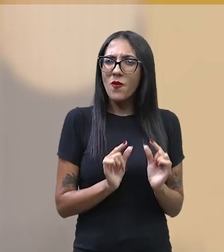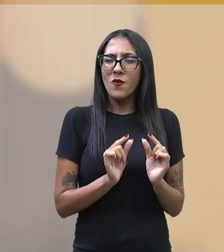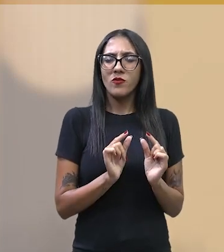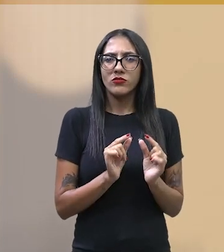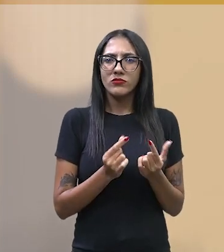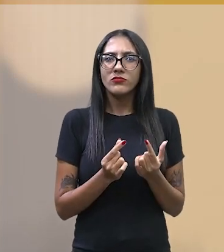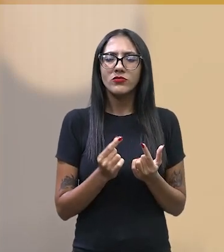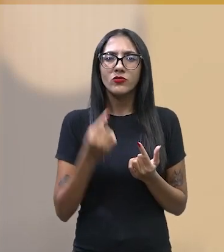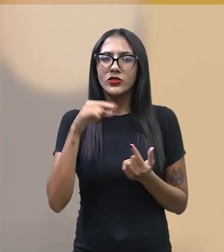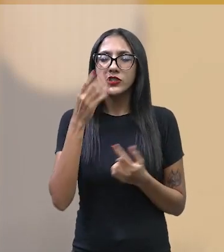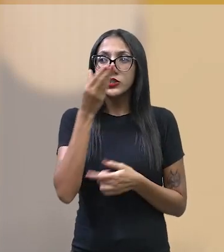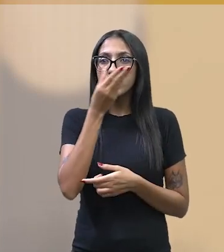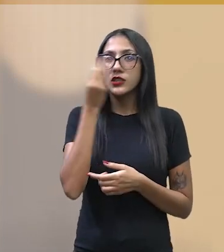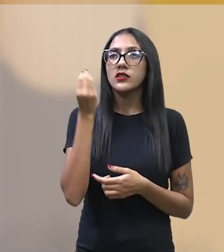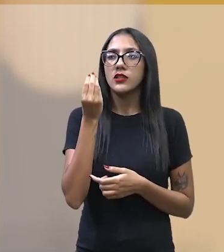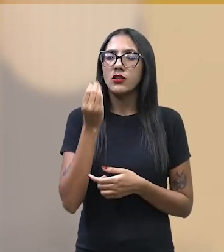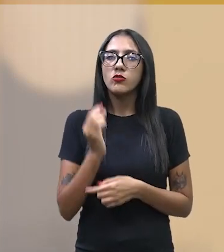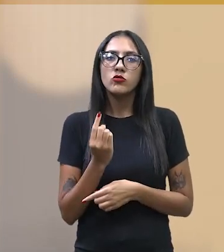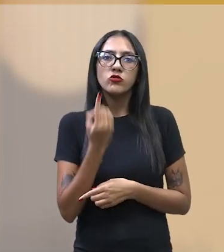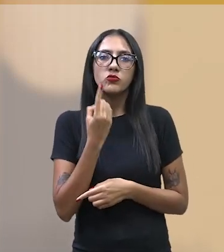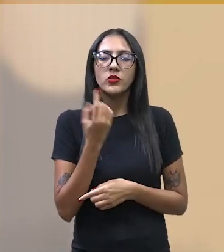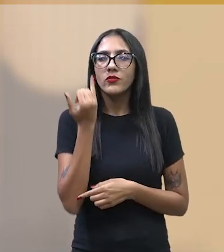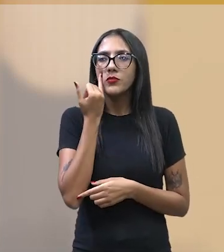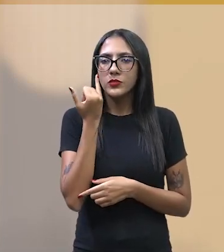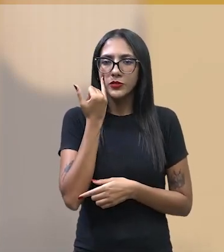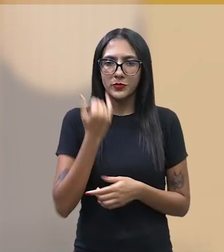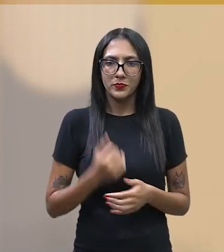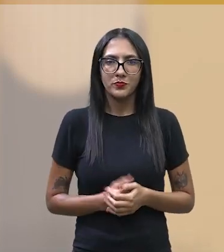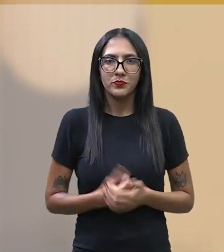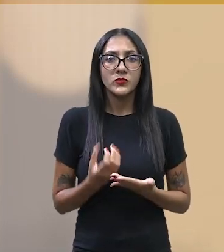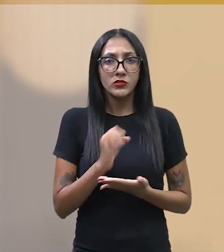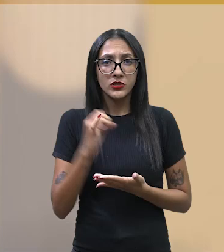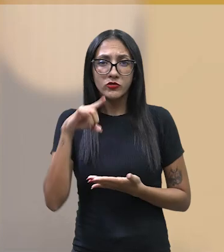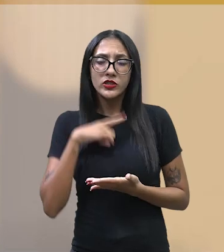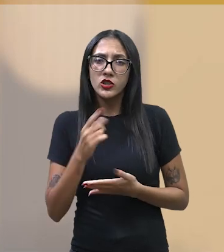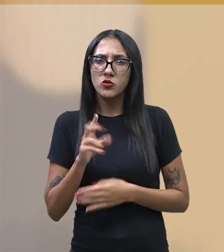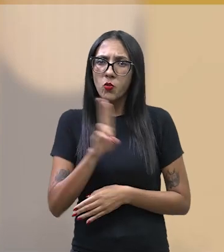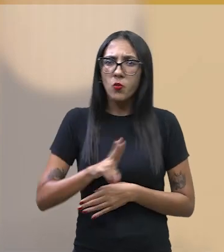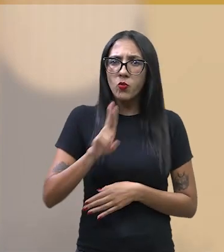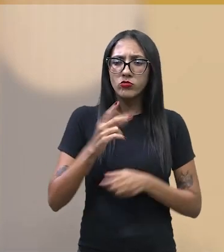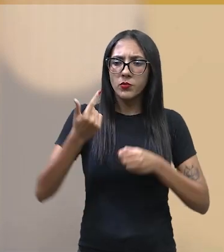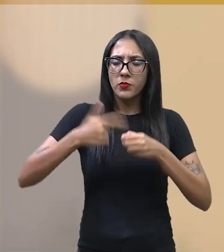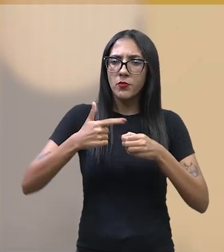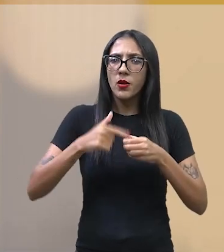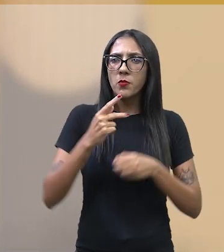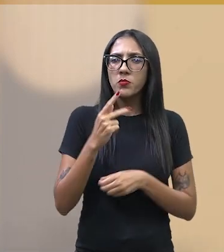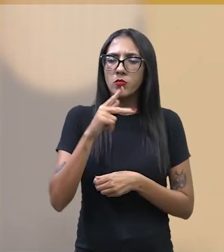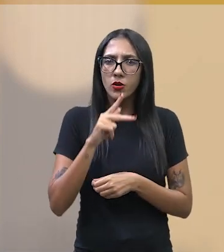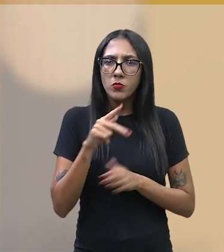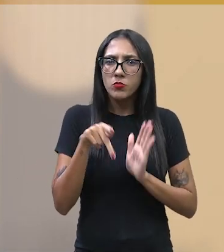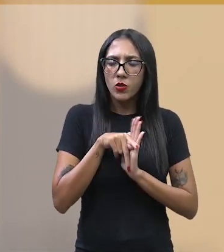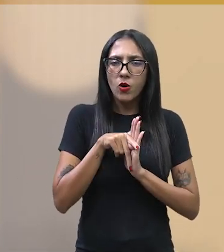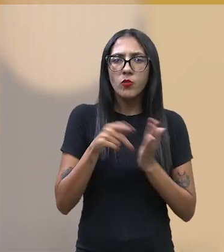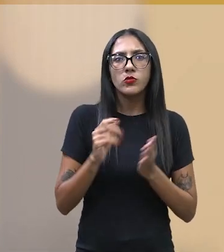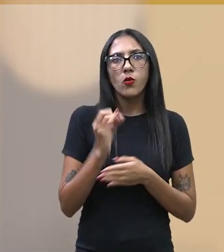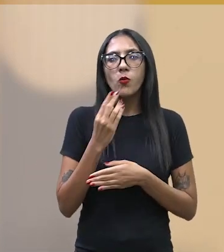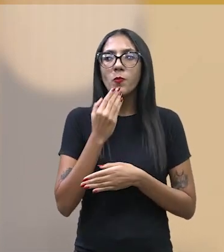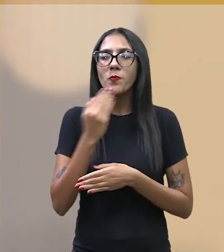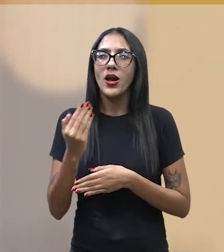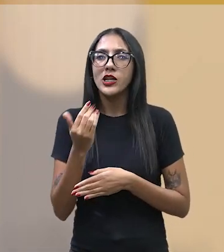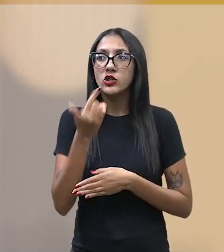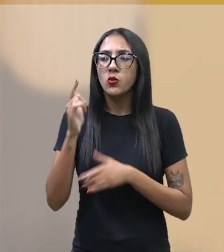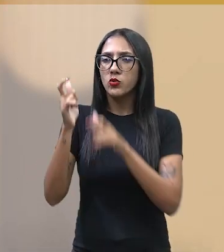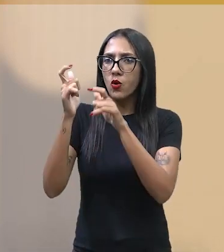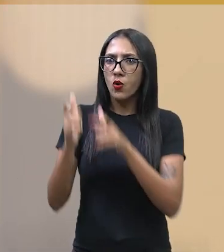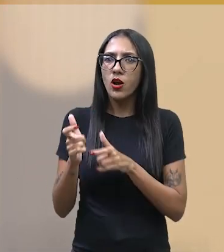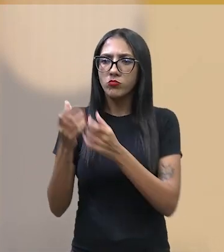ali aquela despesa. Então, se você gasta seu combustível, se você gasta com o fornecedor para ele trazer aquele